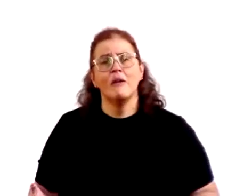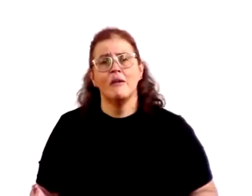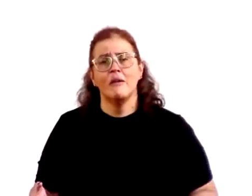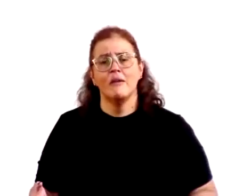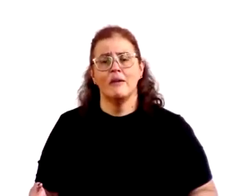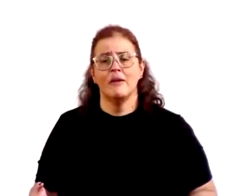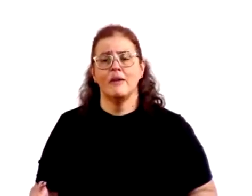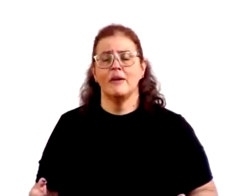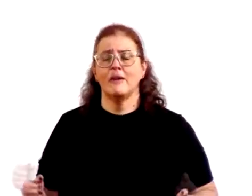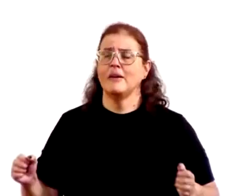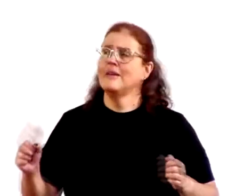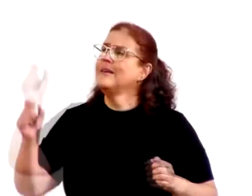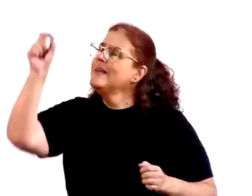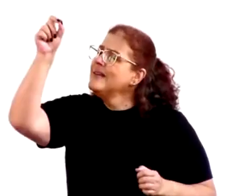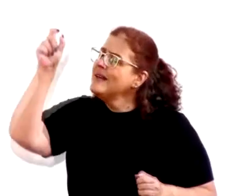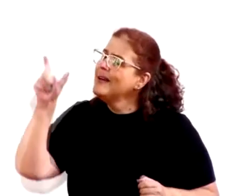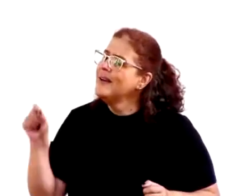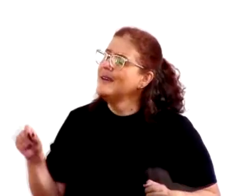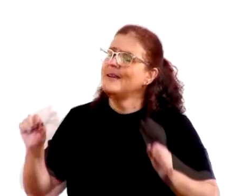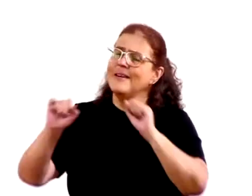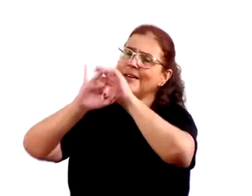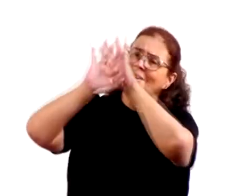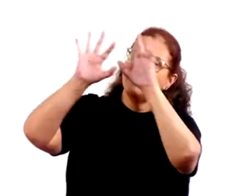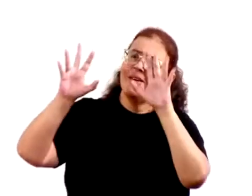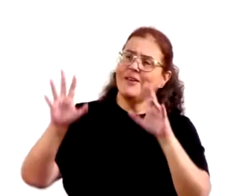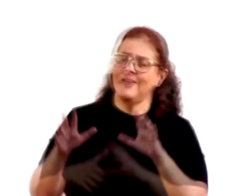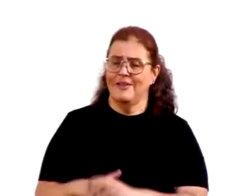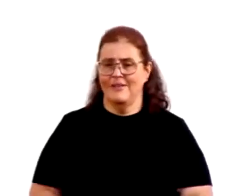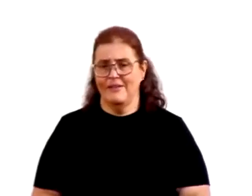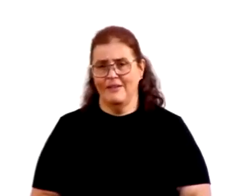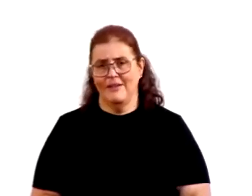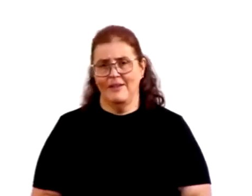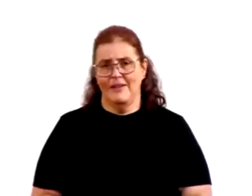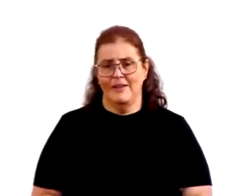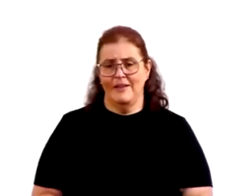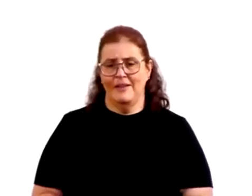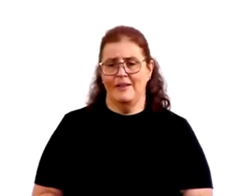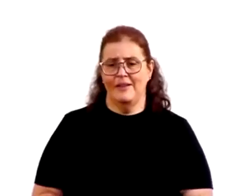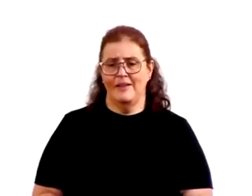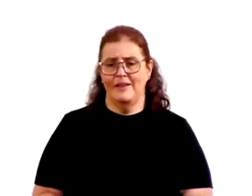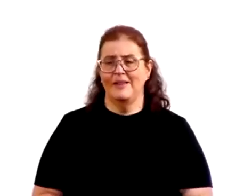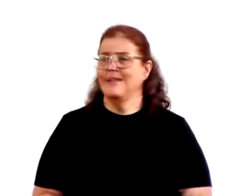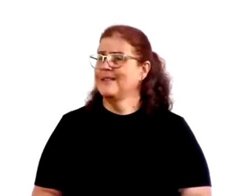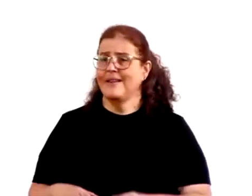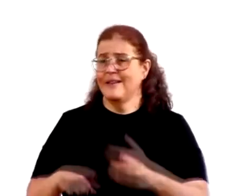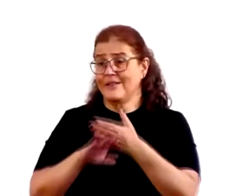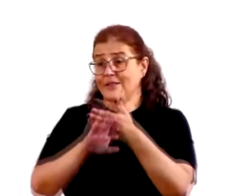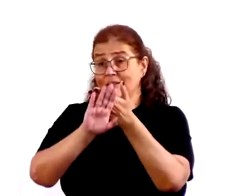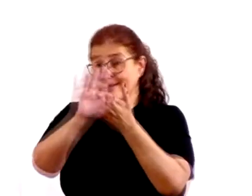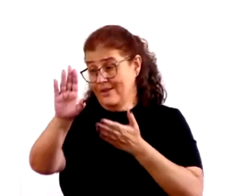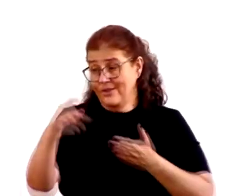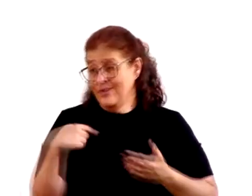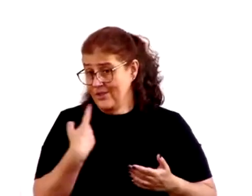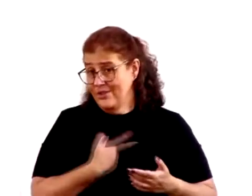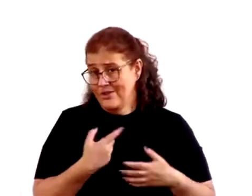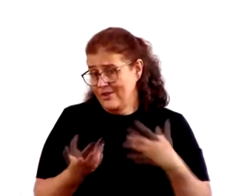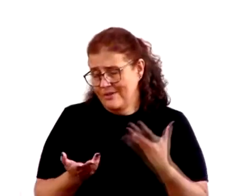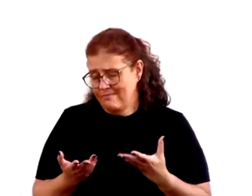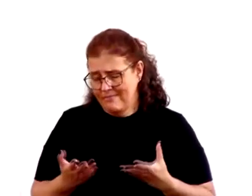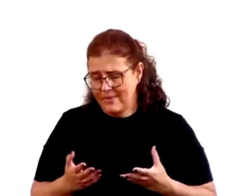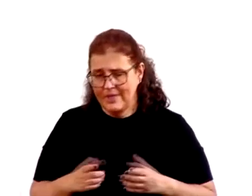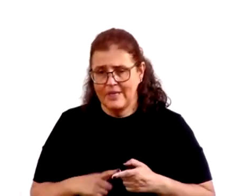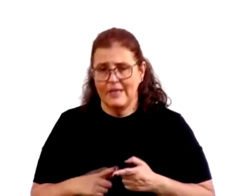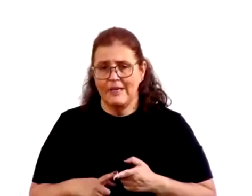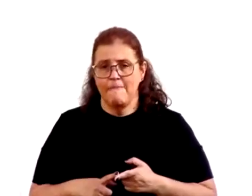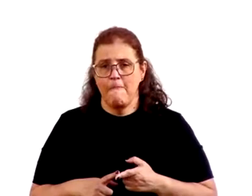esse rei da glória? A palavra hebraica parece dar a ideia desse rei distante ainda de nós. Quem é esse rei da